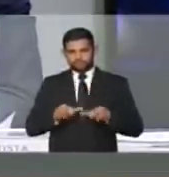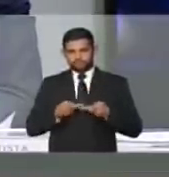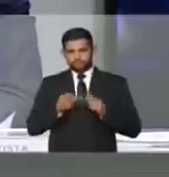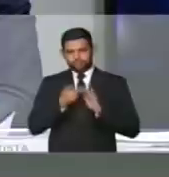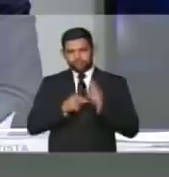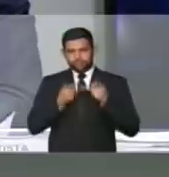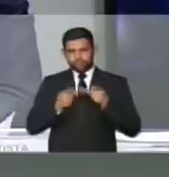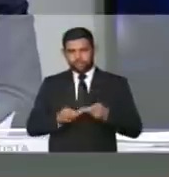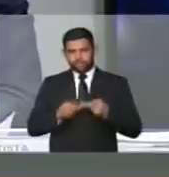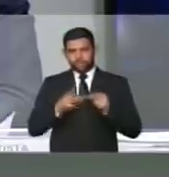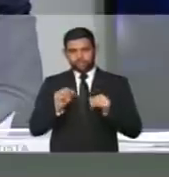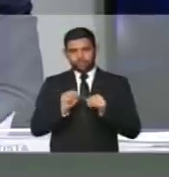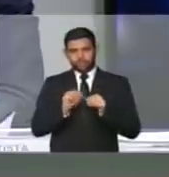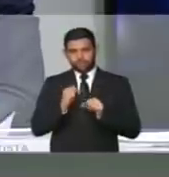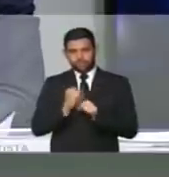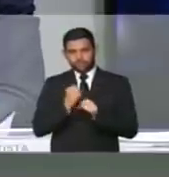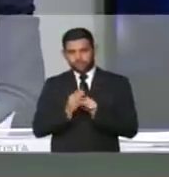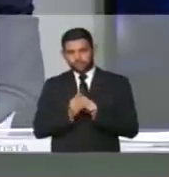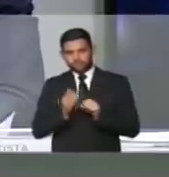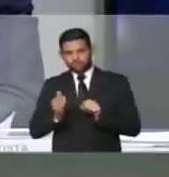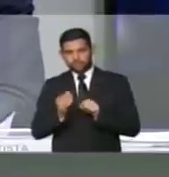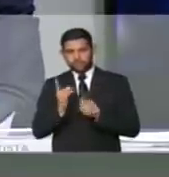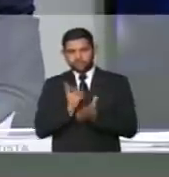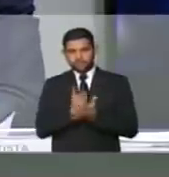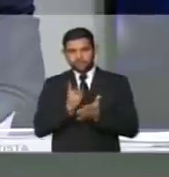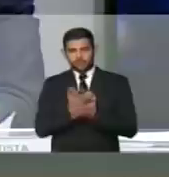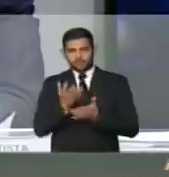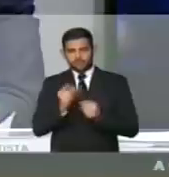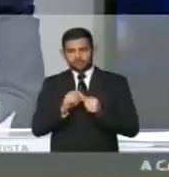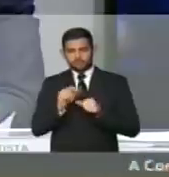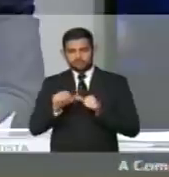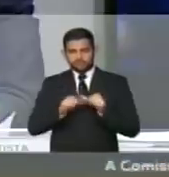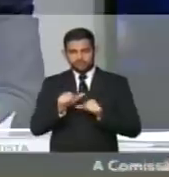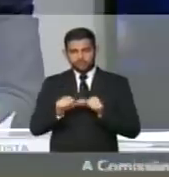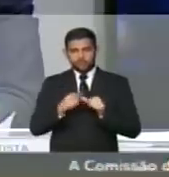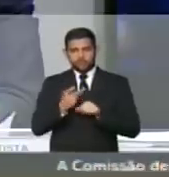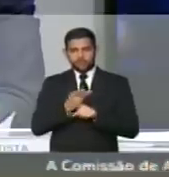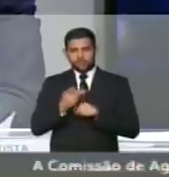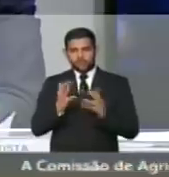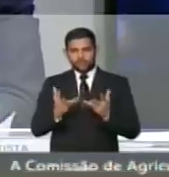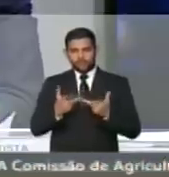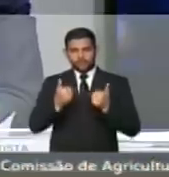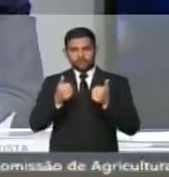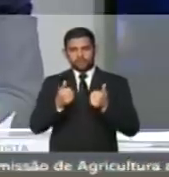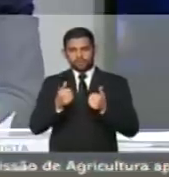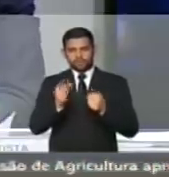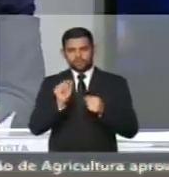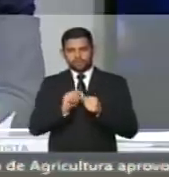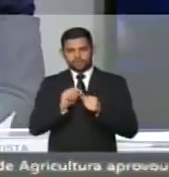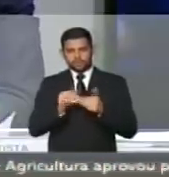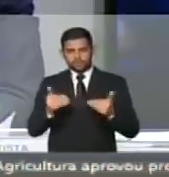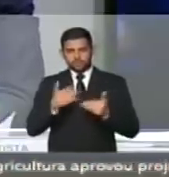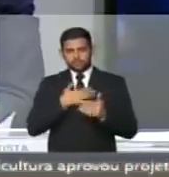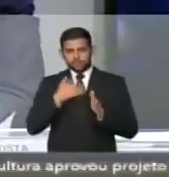eu nunca fiz puxadinho. Eu sempre quis buscar a excelência e eficiência.